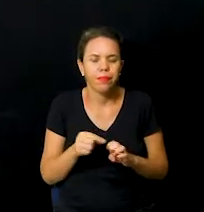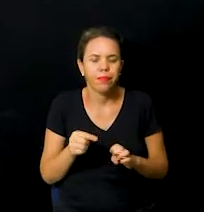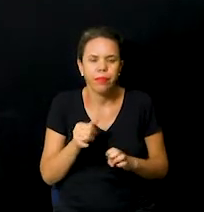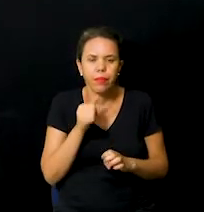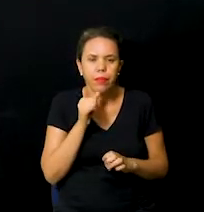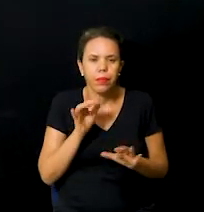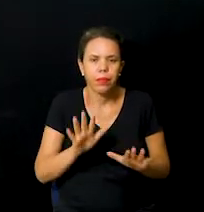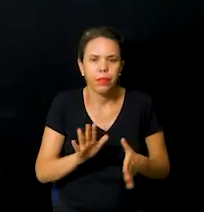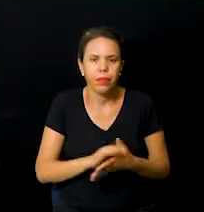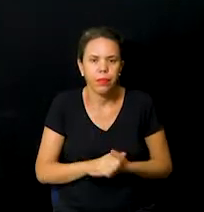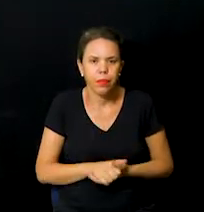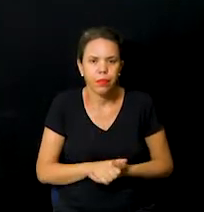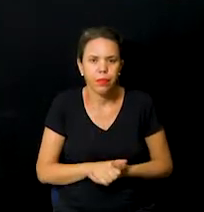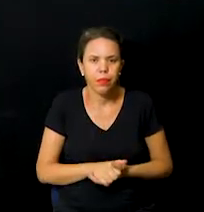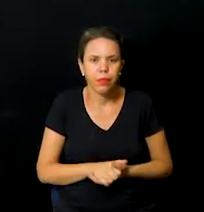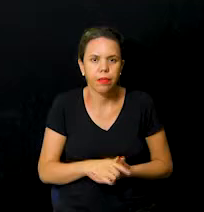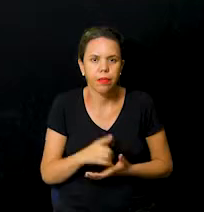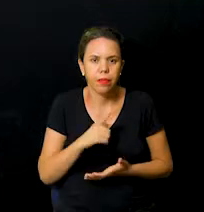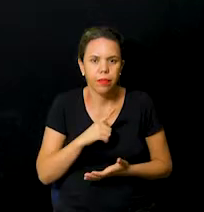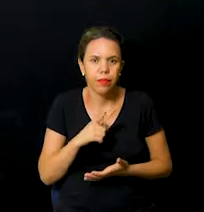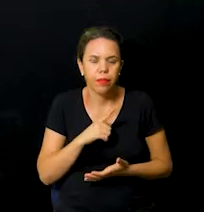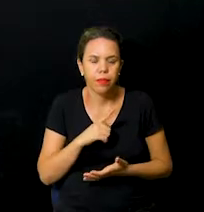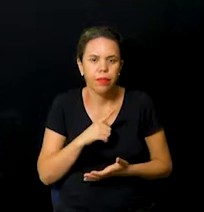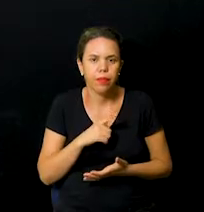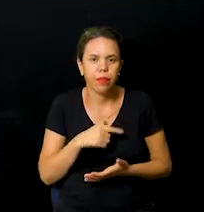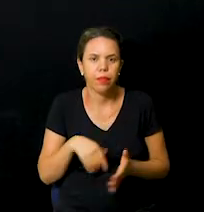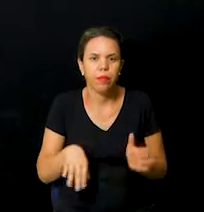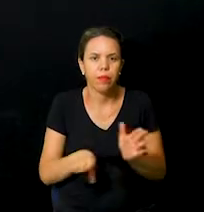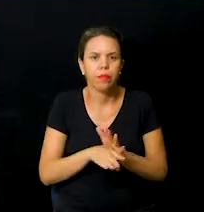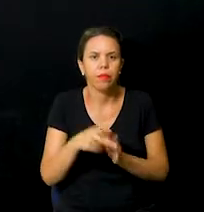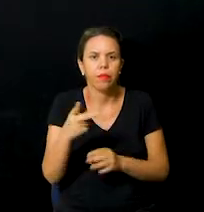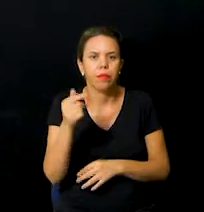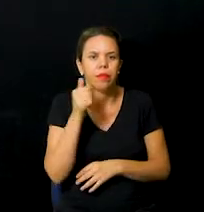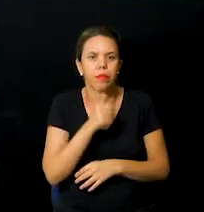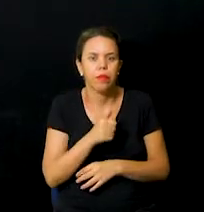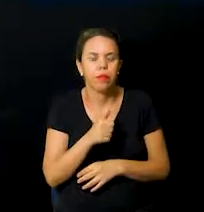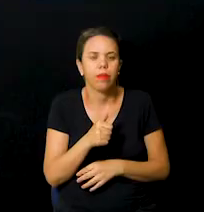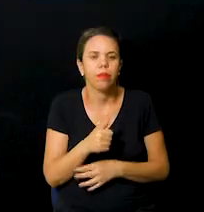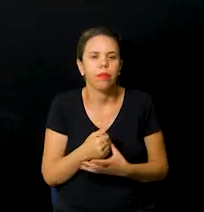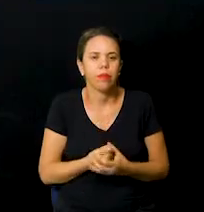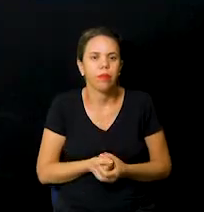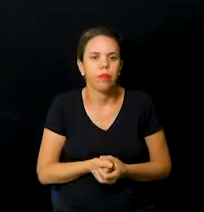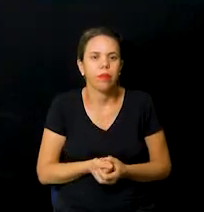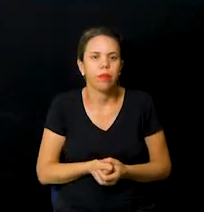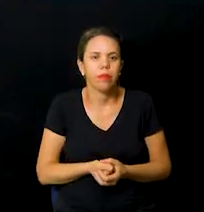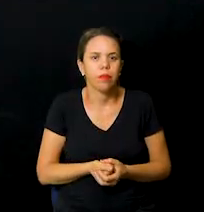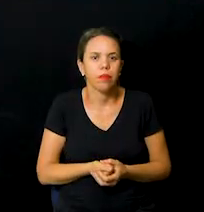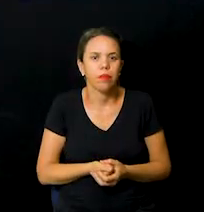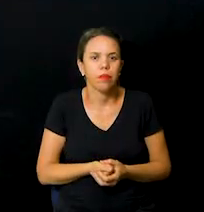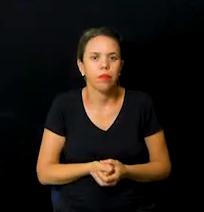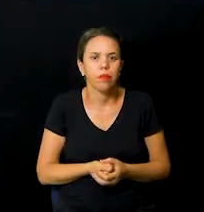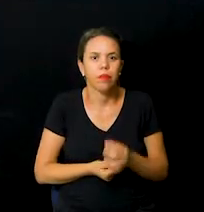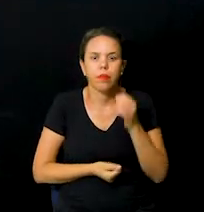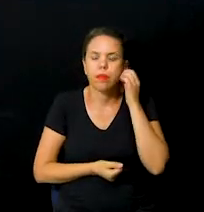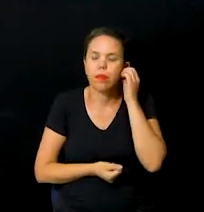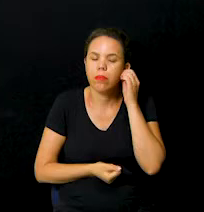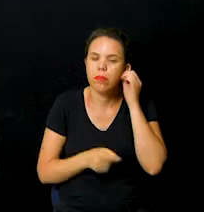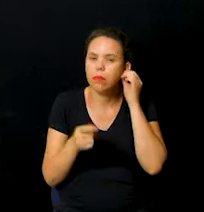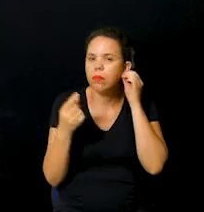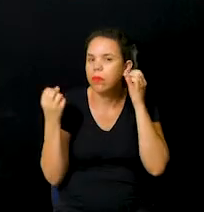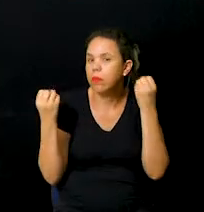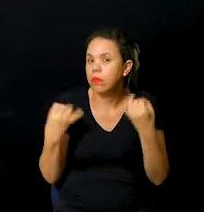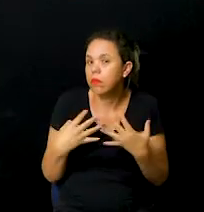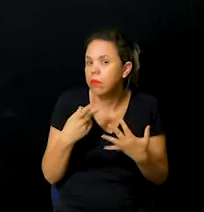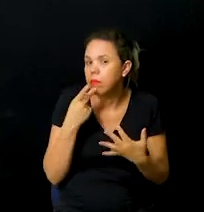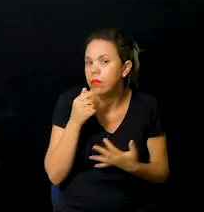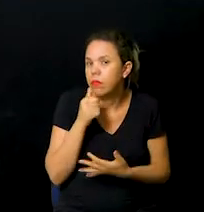com empreendedorismo, mas chegam até vocês aquelas mulheres também, eu não sei se é em grande número ou pequeno,